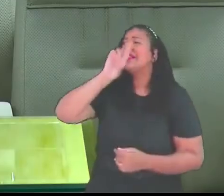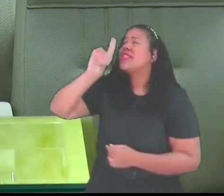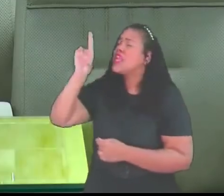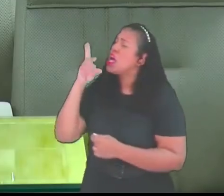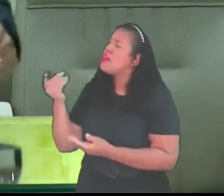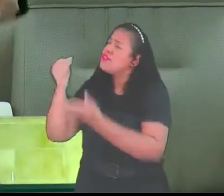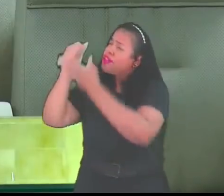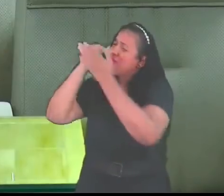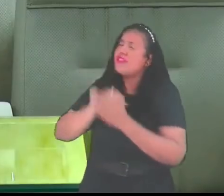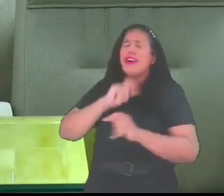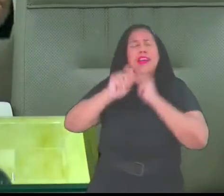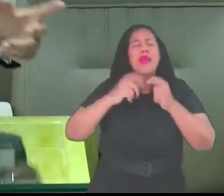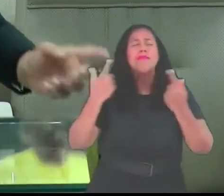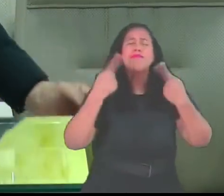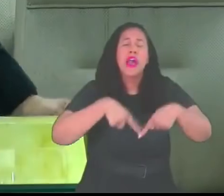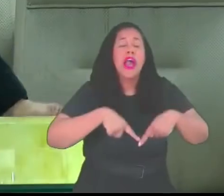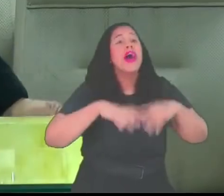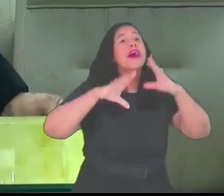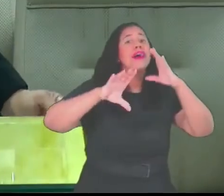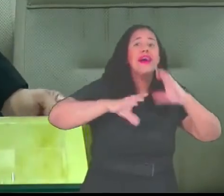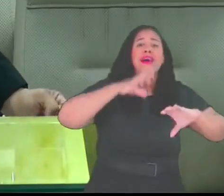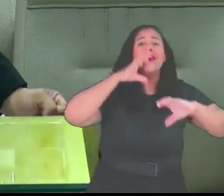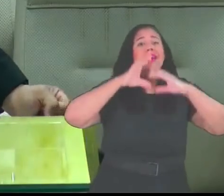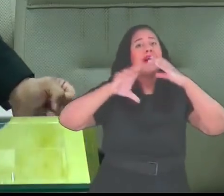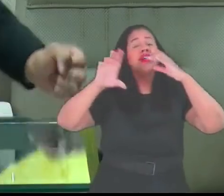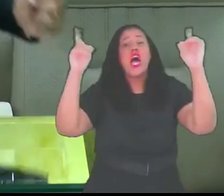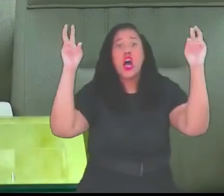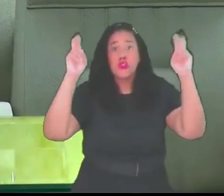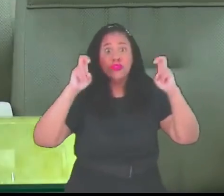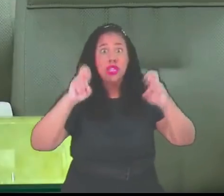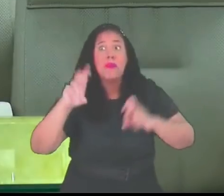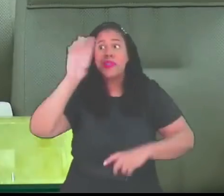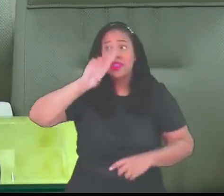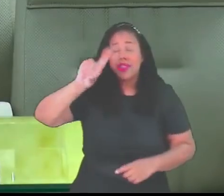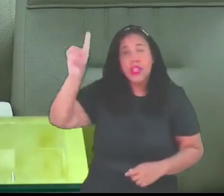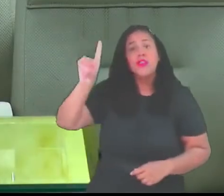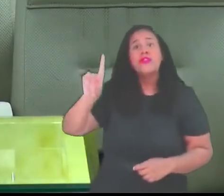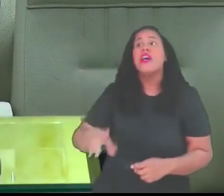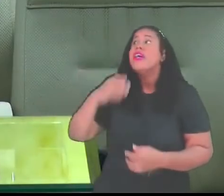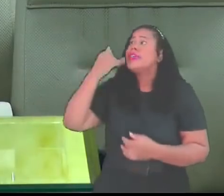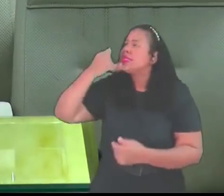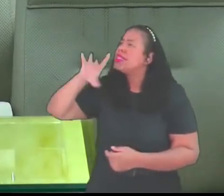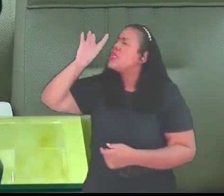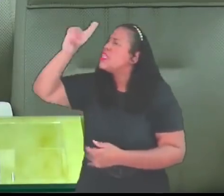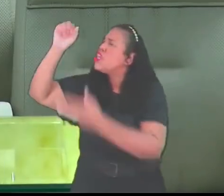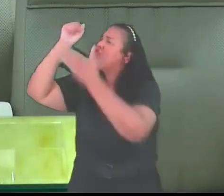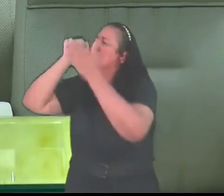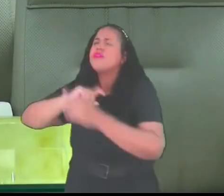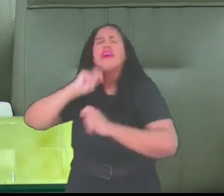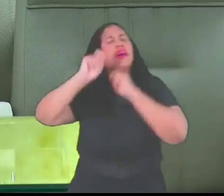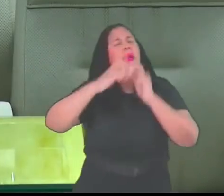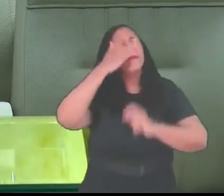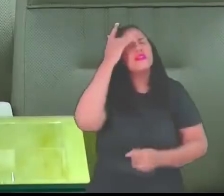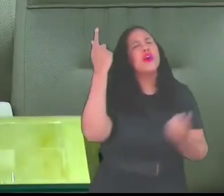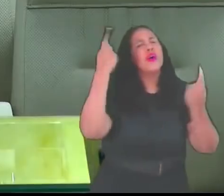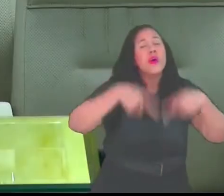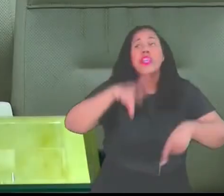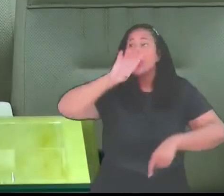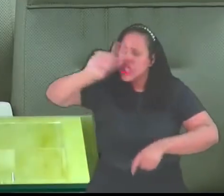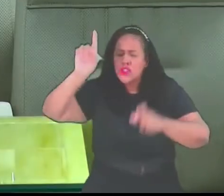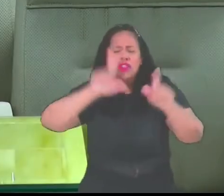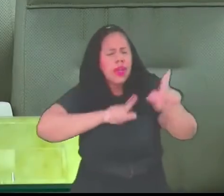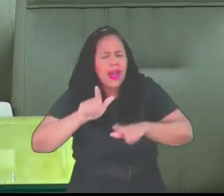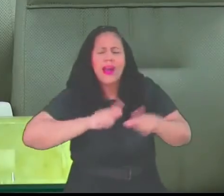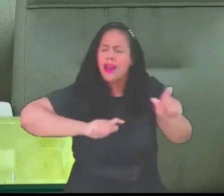contra nós? Vá cantando, isso aqui é um trem, uma locomotiva de Deus. Se Deus é por nós, quem será contra nós? Se Deus é por nós, quem será contra nós? E Deus vai trabalhando, Deus